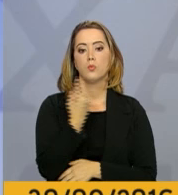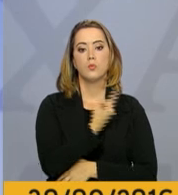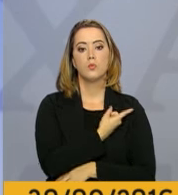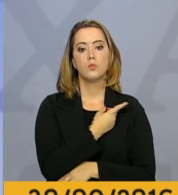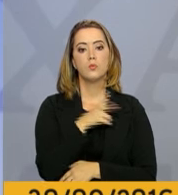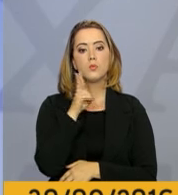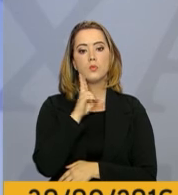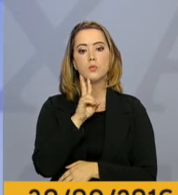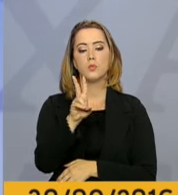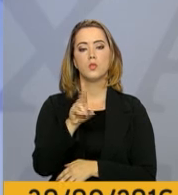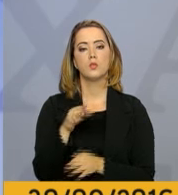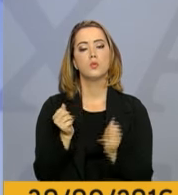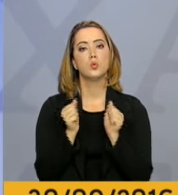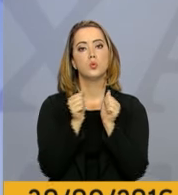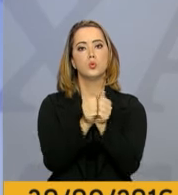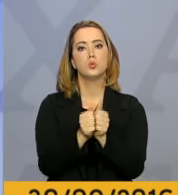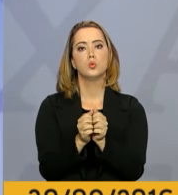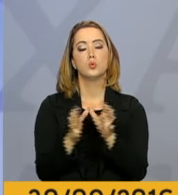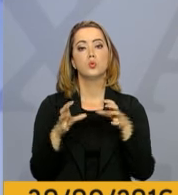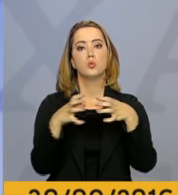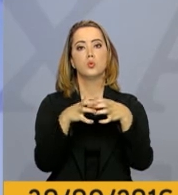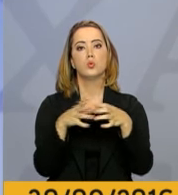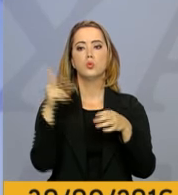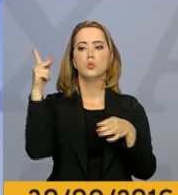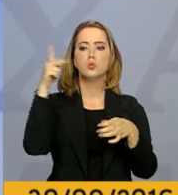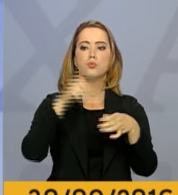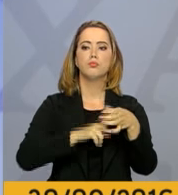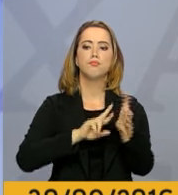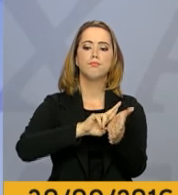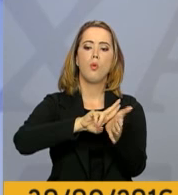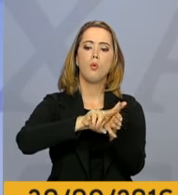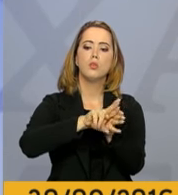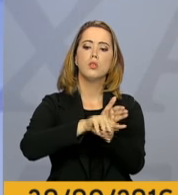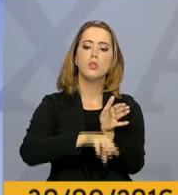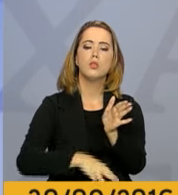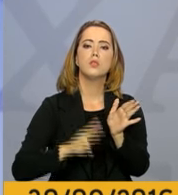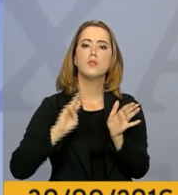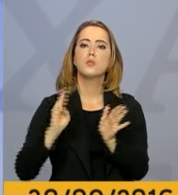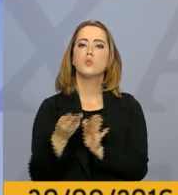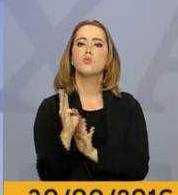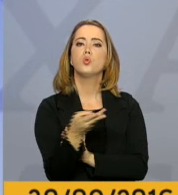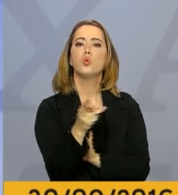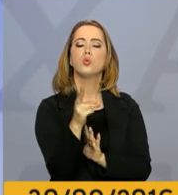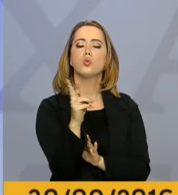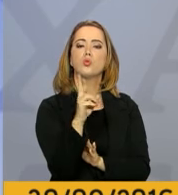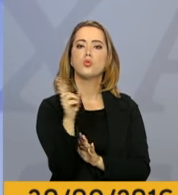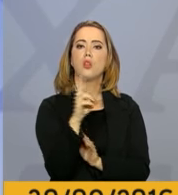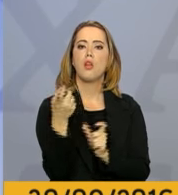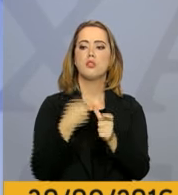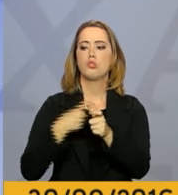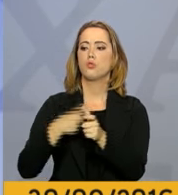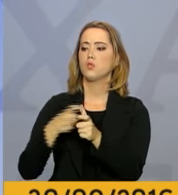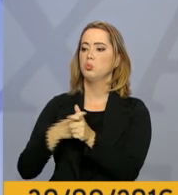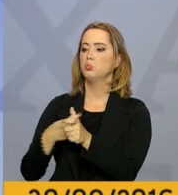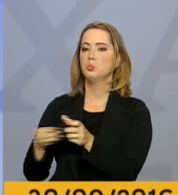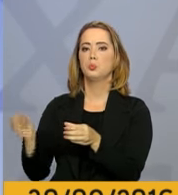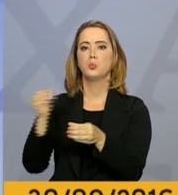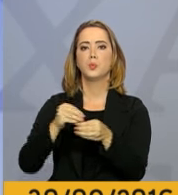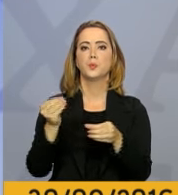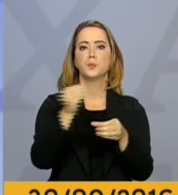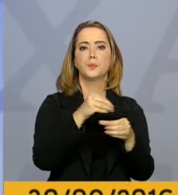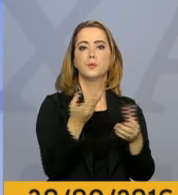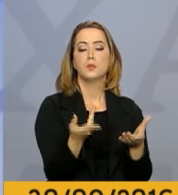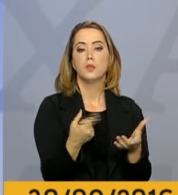Grupo Petrobras registrava incremento de muitos bilhões de reais em sua dívida em relação a 2014, não é?